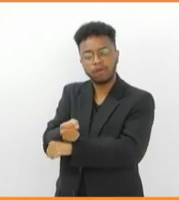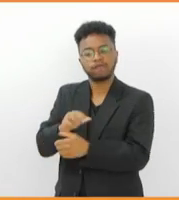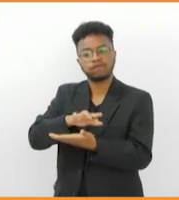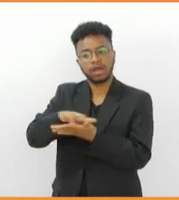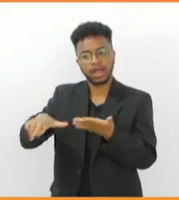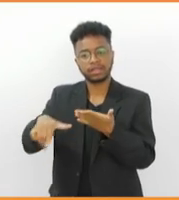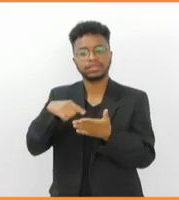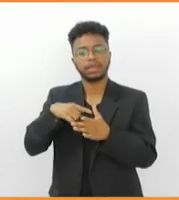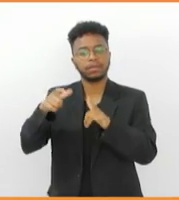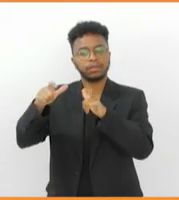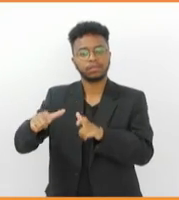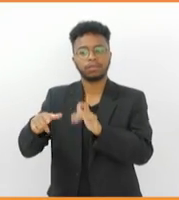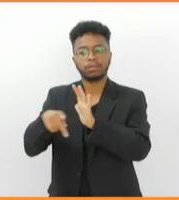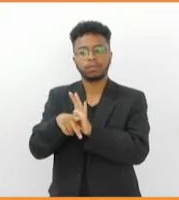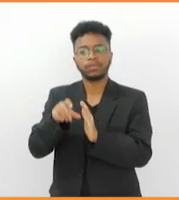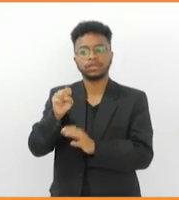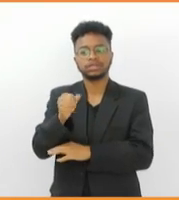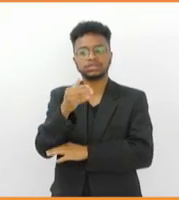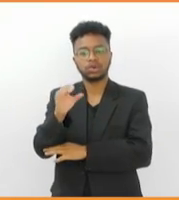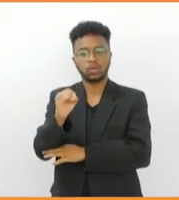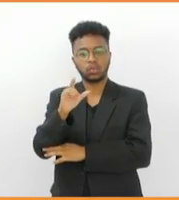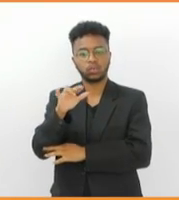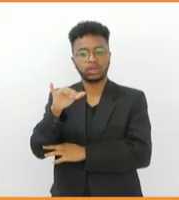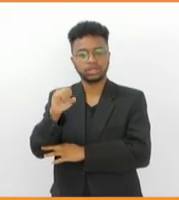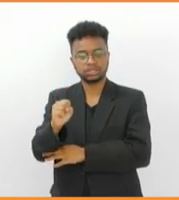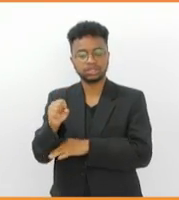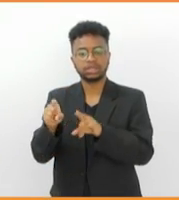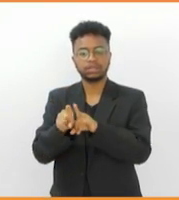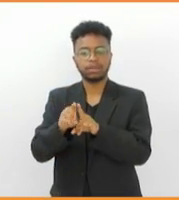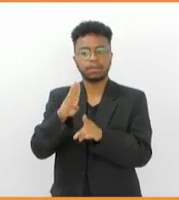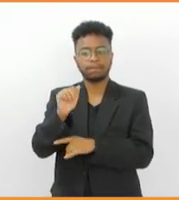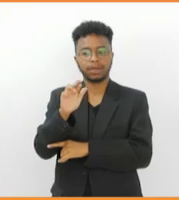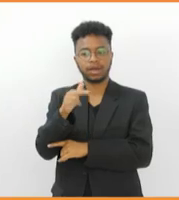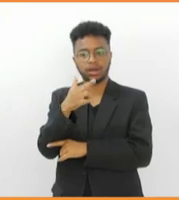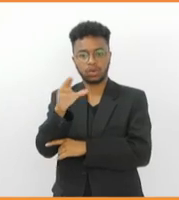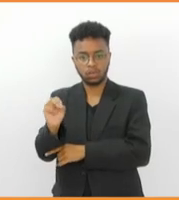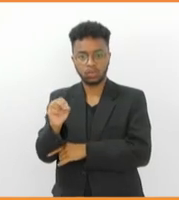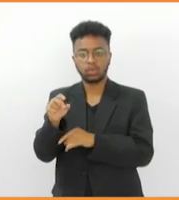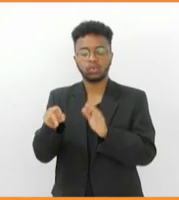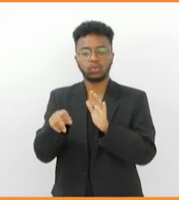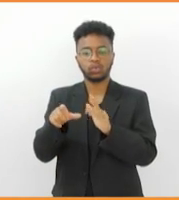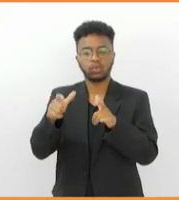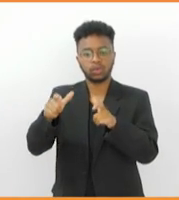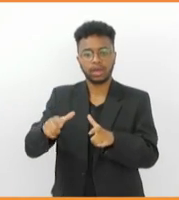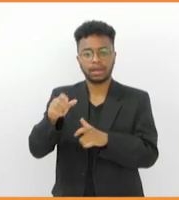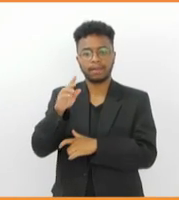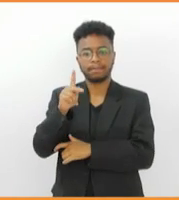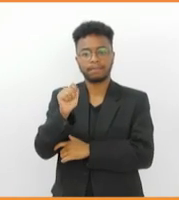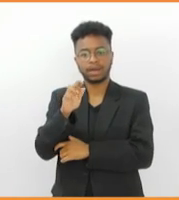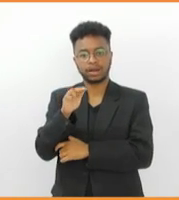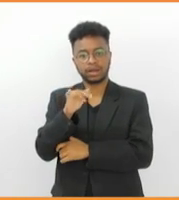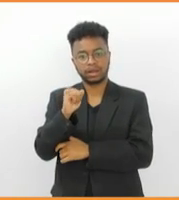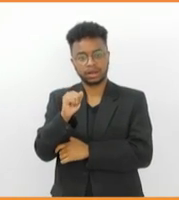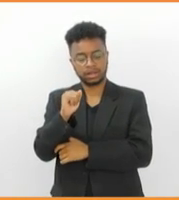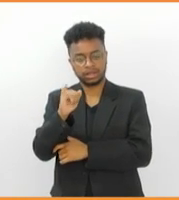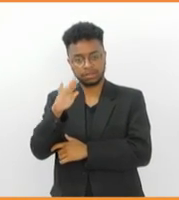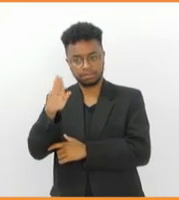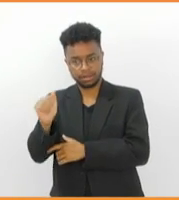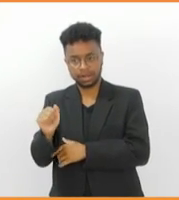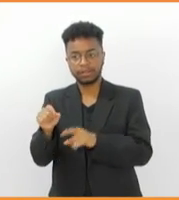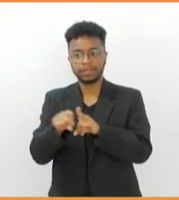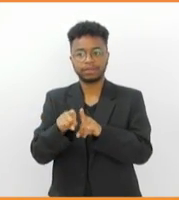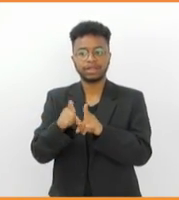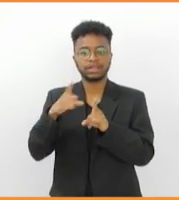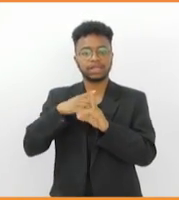pico de São Luís da Praia de Fora Barão do Rio Branco da taraíra e Imbuí o tombamento inclui A Capela de Santa